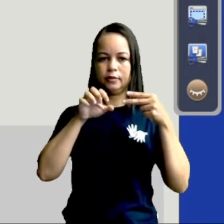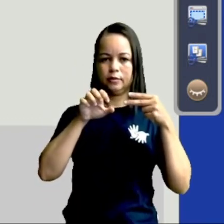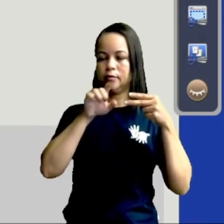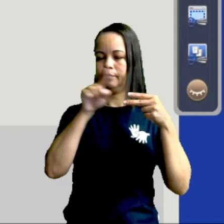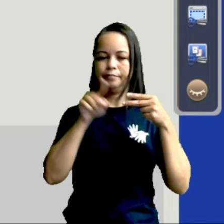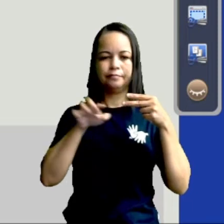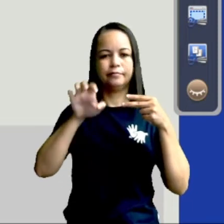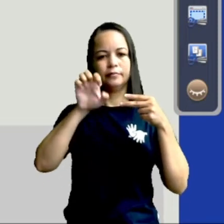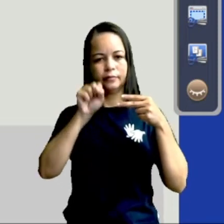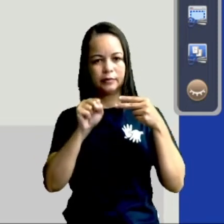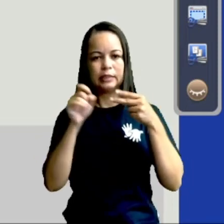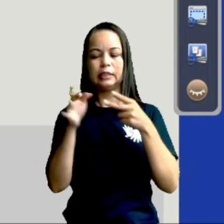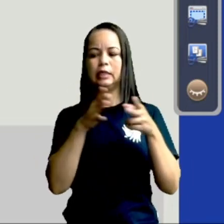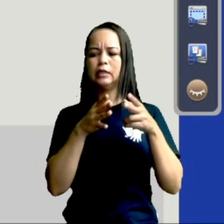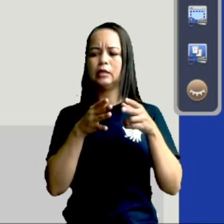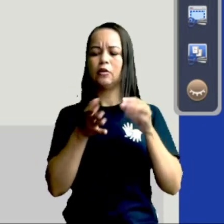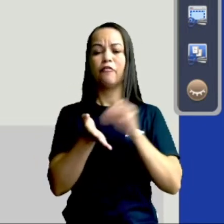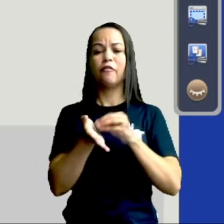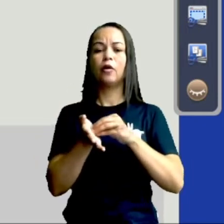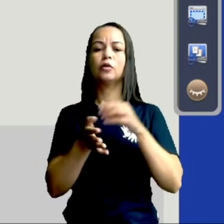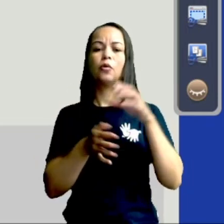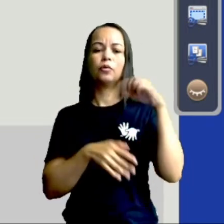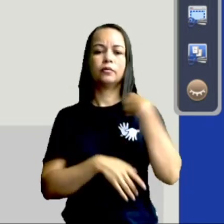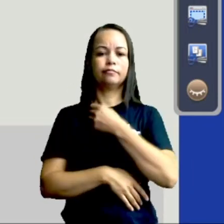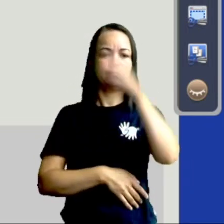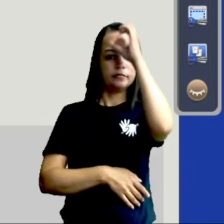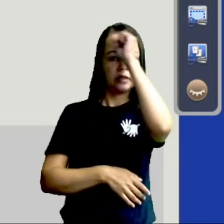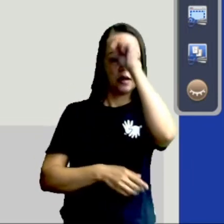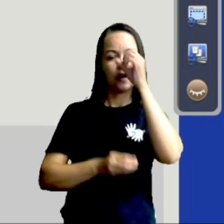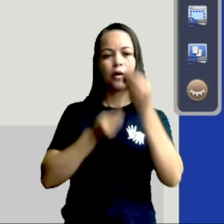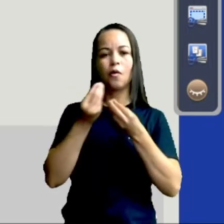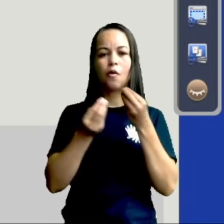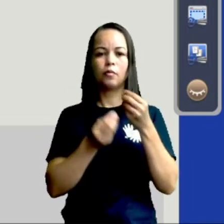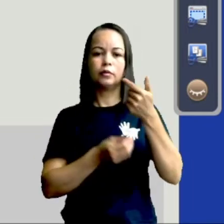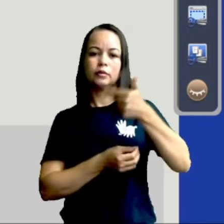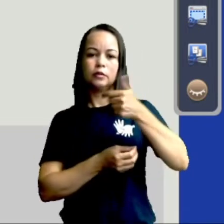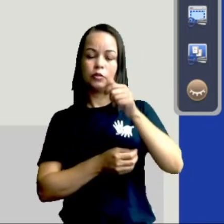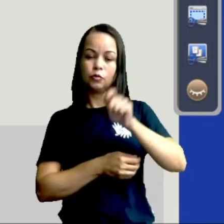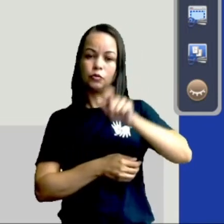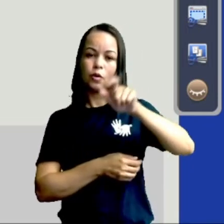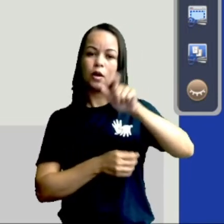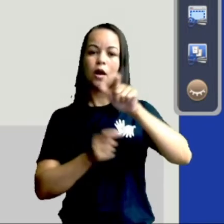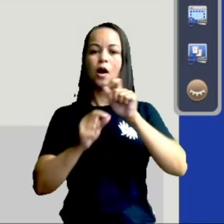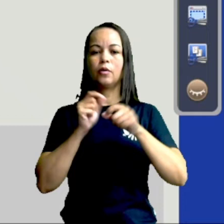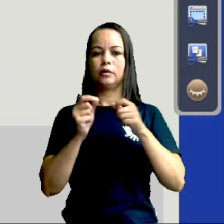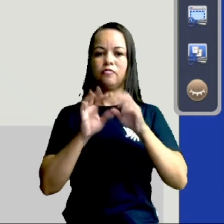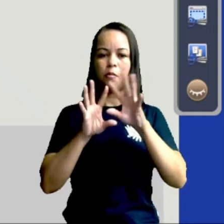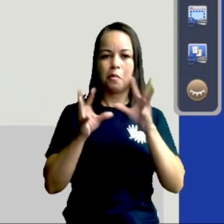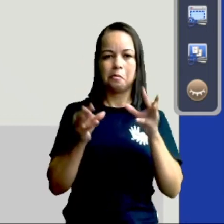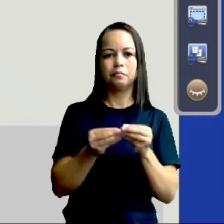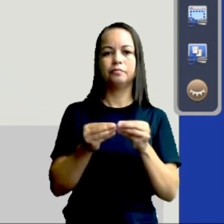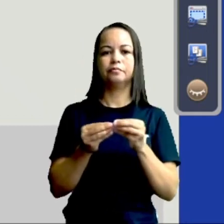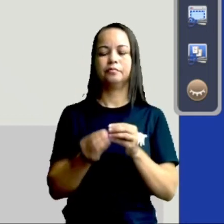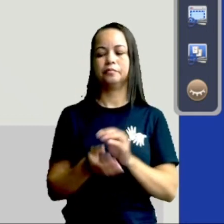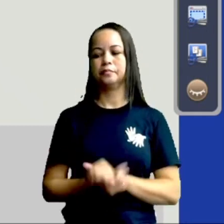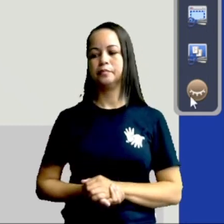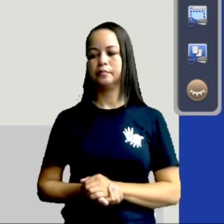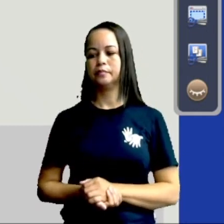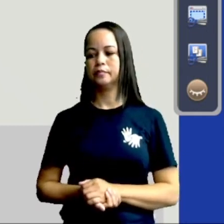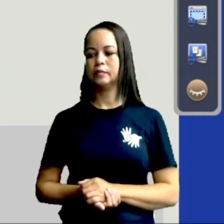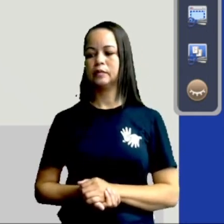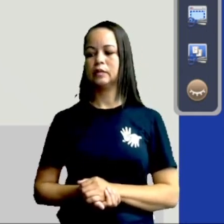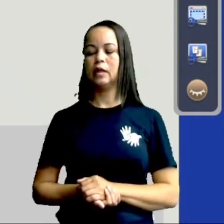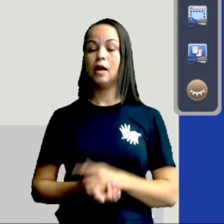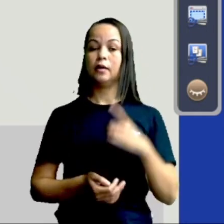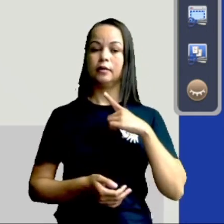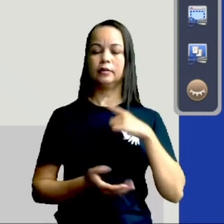falta agora a gente aprender como a gente resolve uma equação de segundo grau, que é estar na sua forma completa, tá? Ou